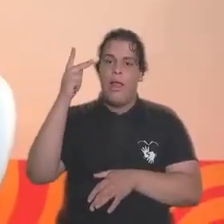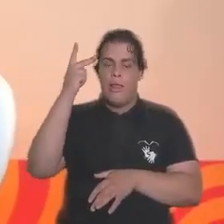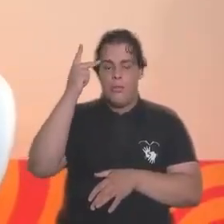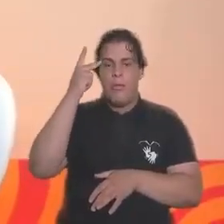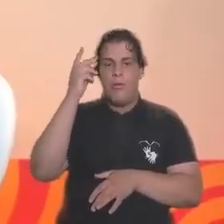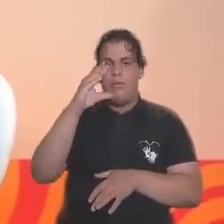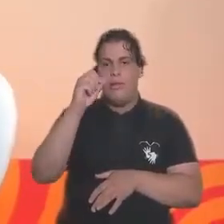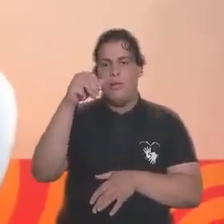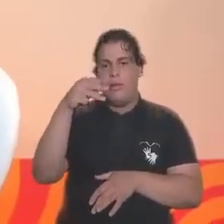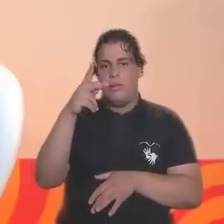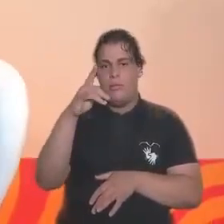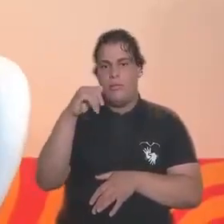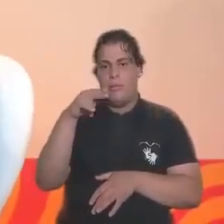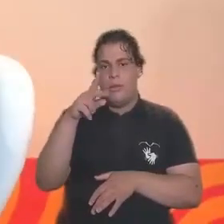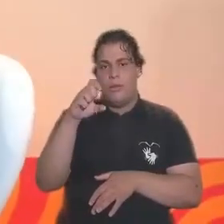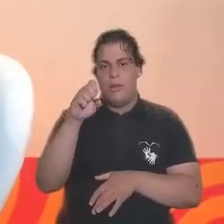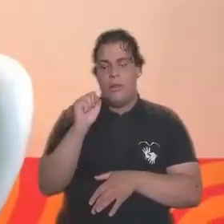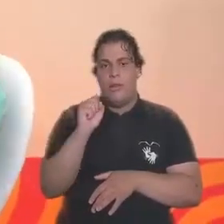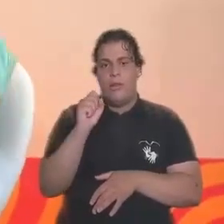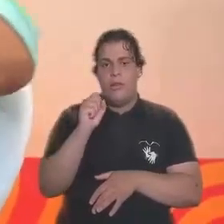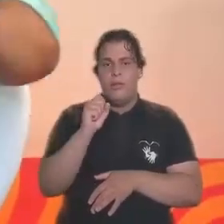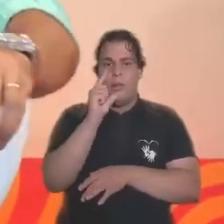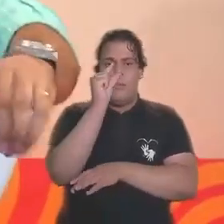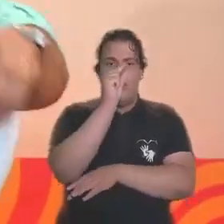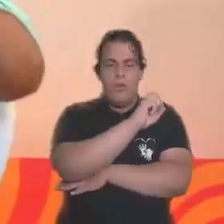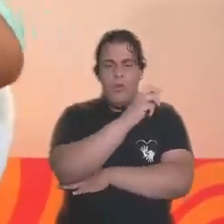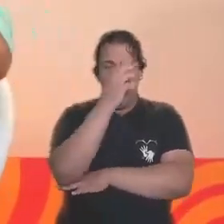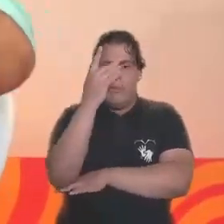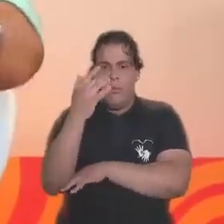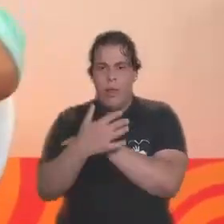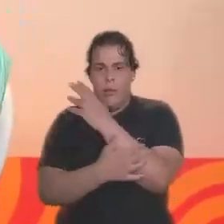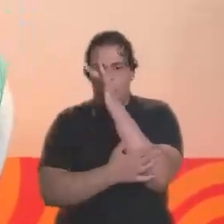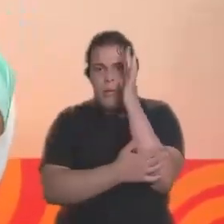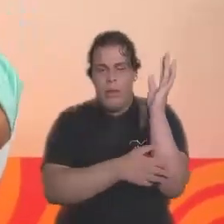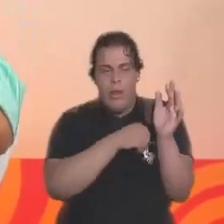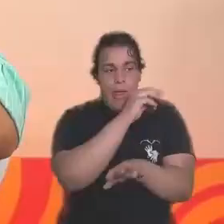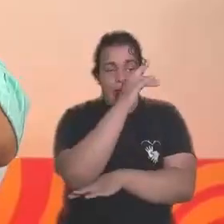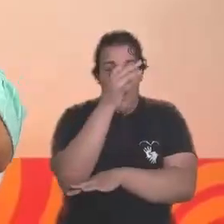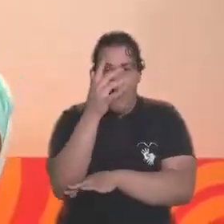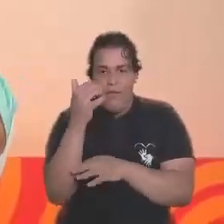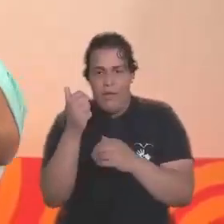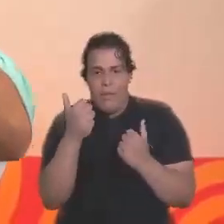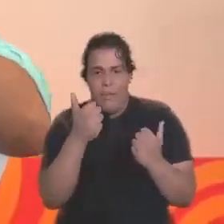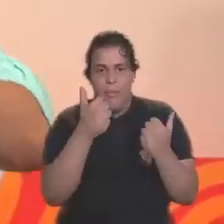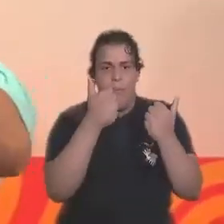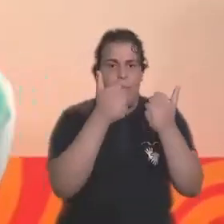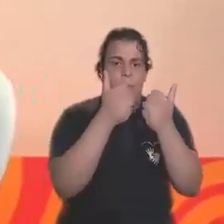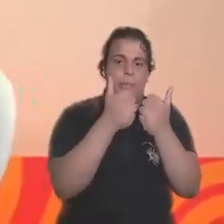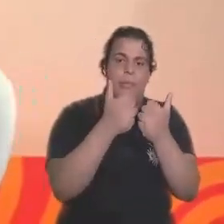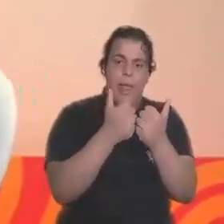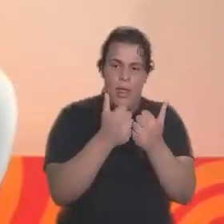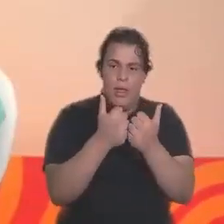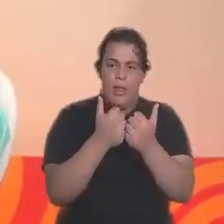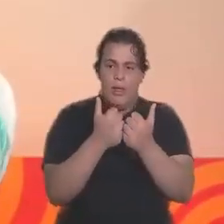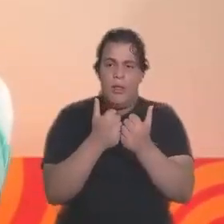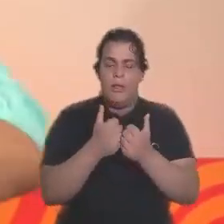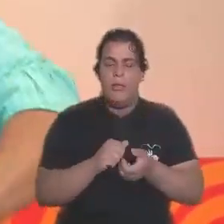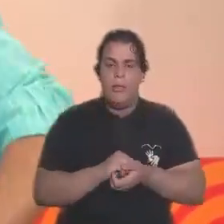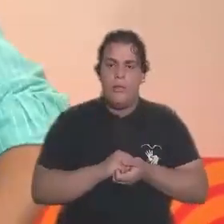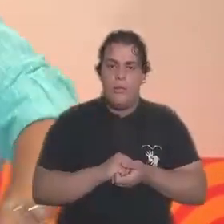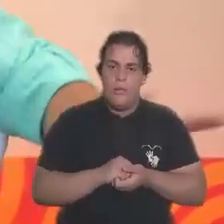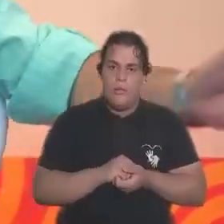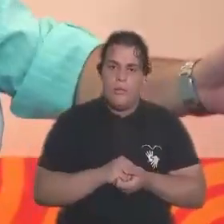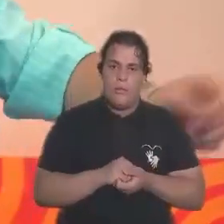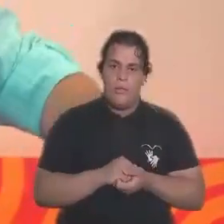de microflorestas urbanas. São árvores plantadas mais perto uma da outra, para criar aquele aspecto mesmo de